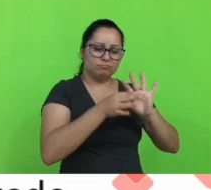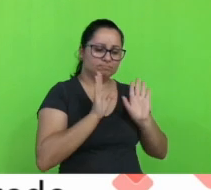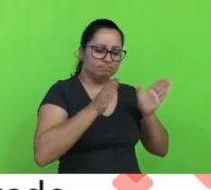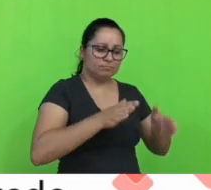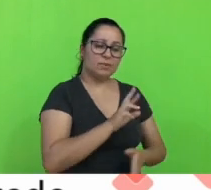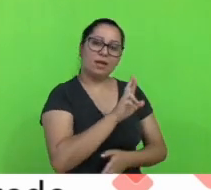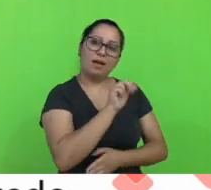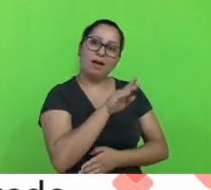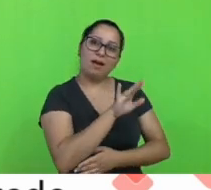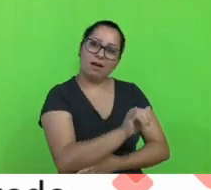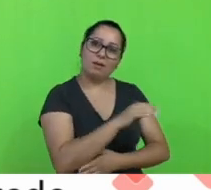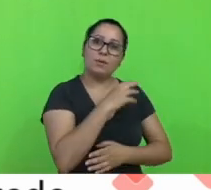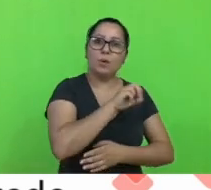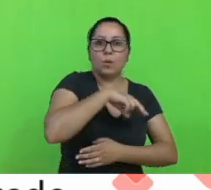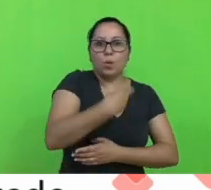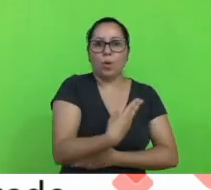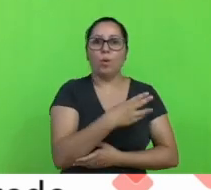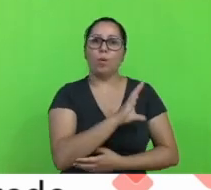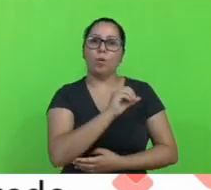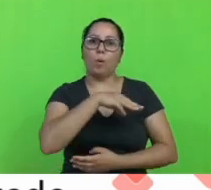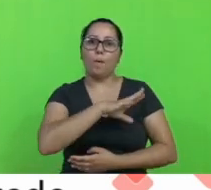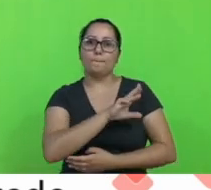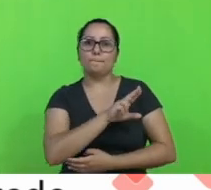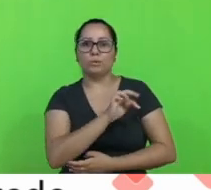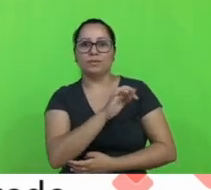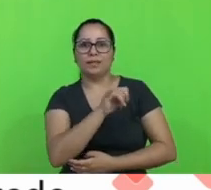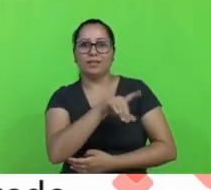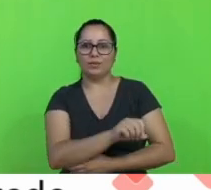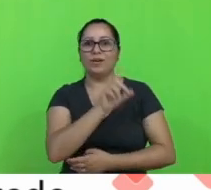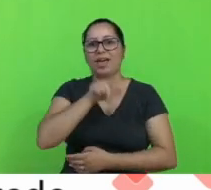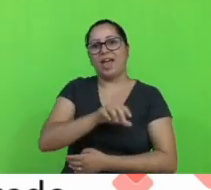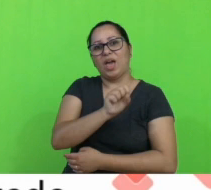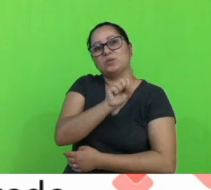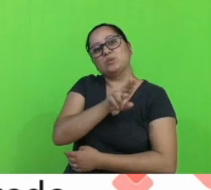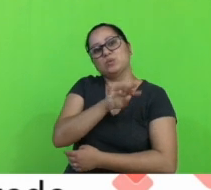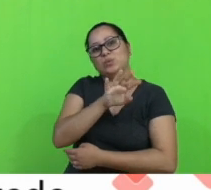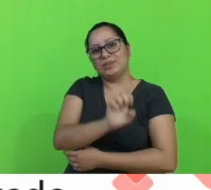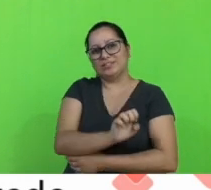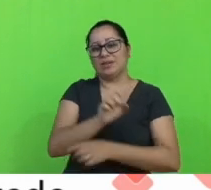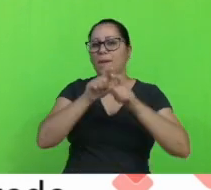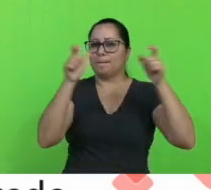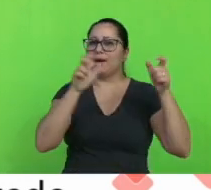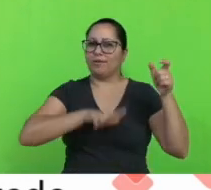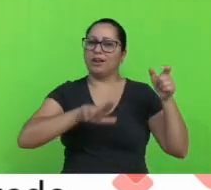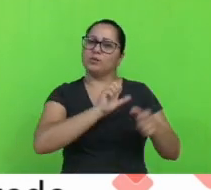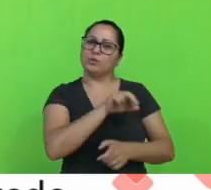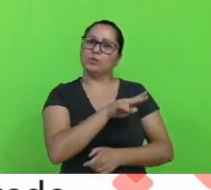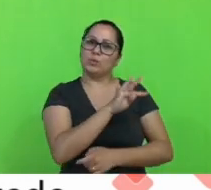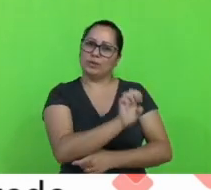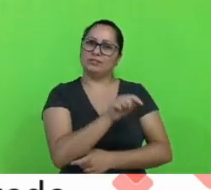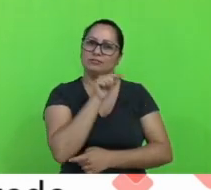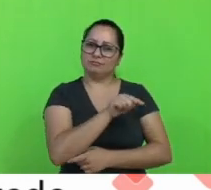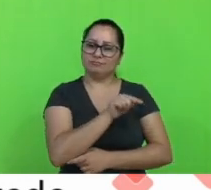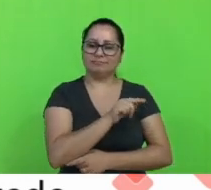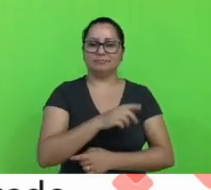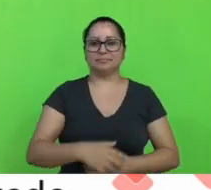que nós chamamos de hub, ou um comutador, que chamamos de switch. Atualmente, a grande maioria das redes utiliza switches. Então, vamos